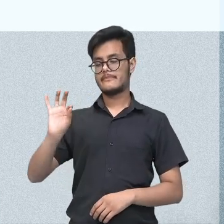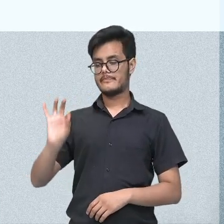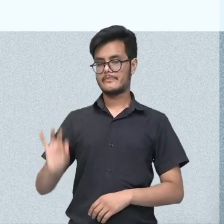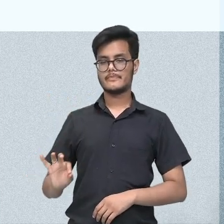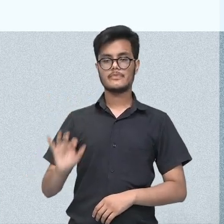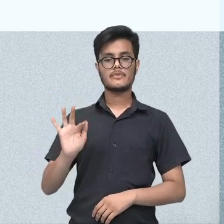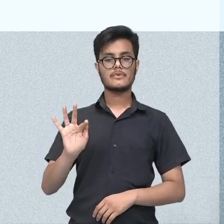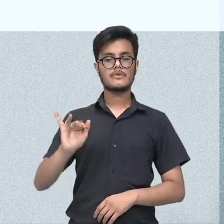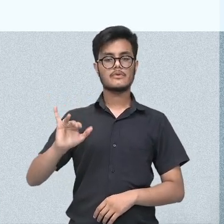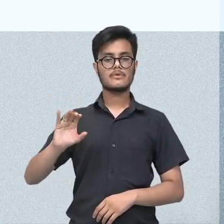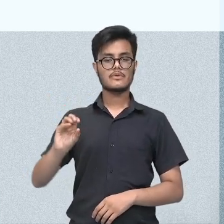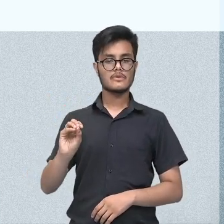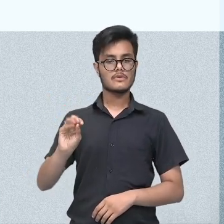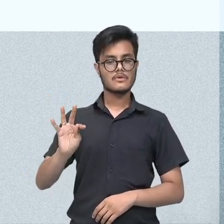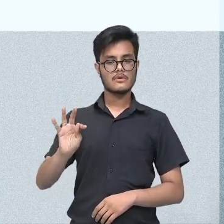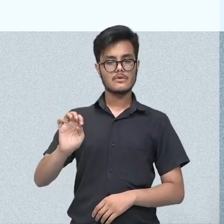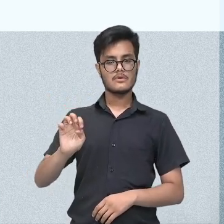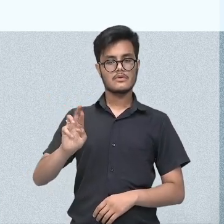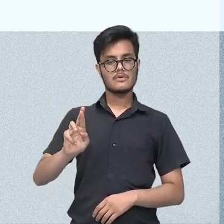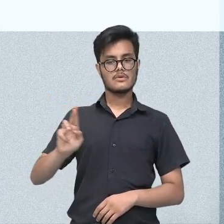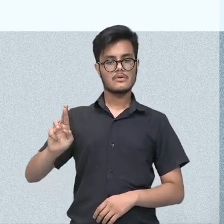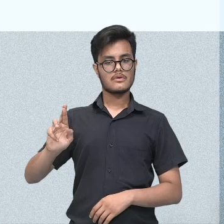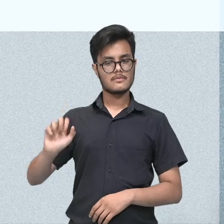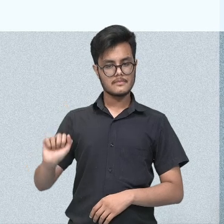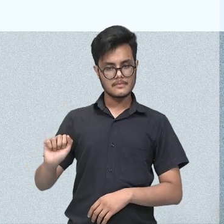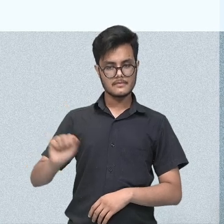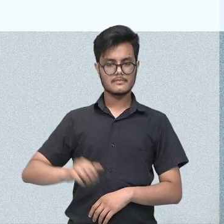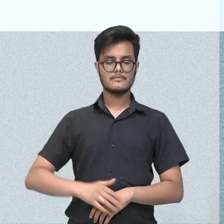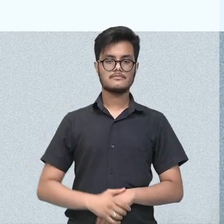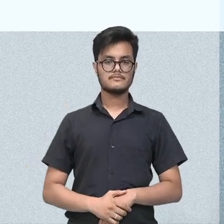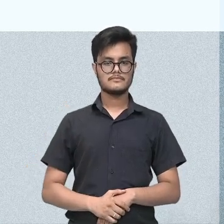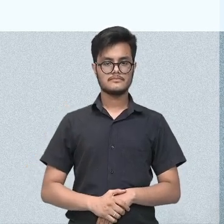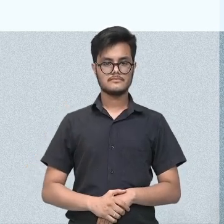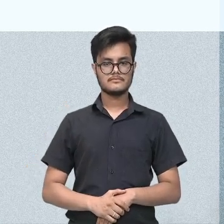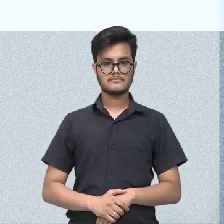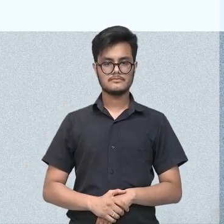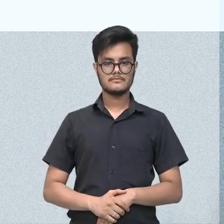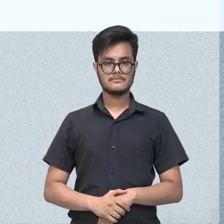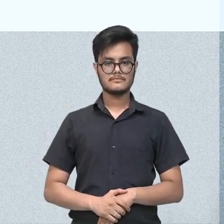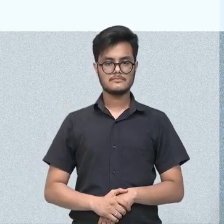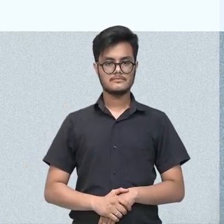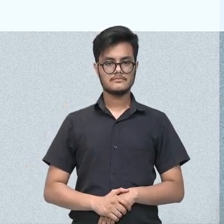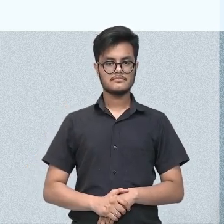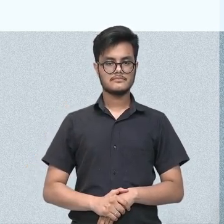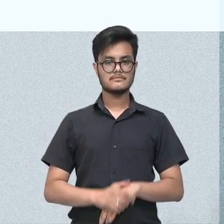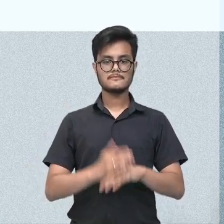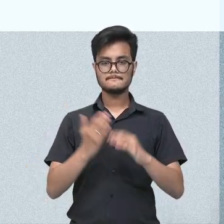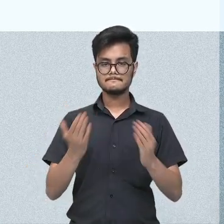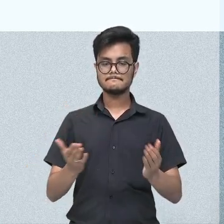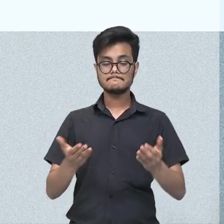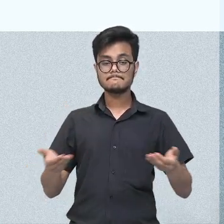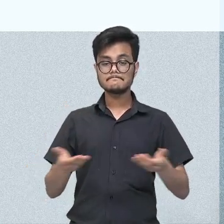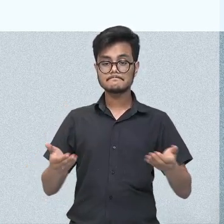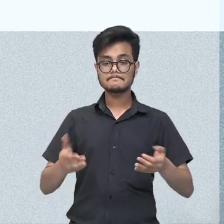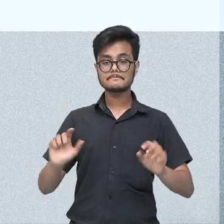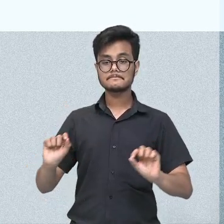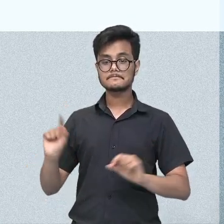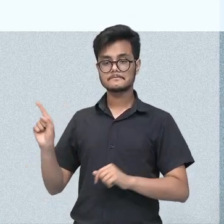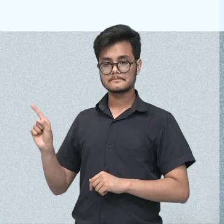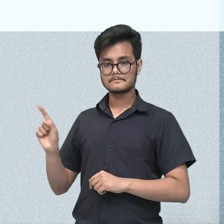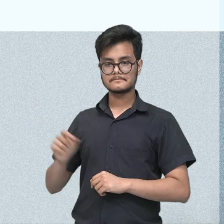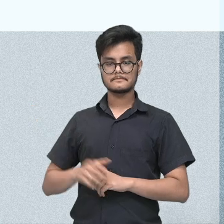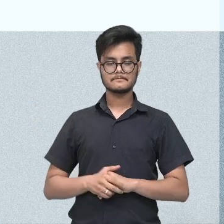pela carga negativas aí do indutor. Aí você tem que, a seguir, ainda na presença